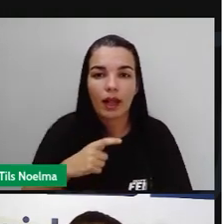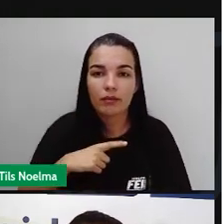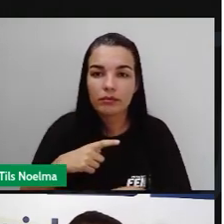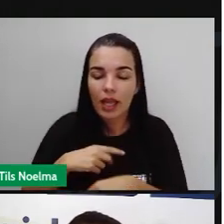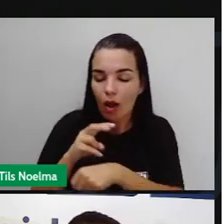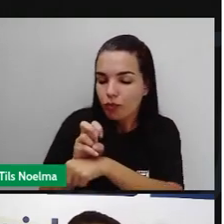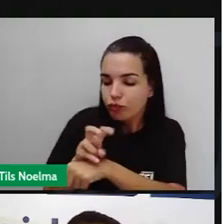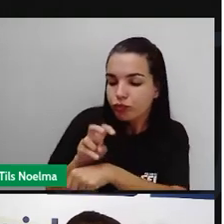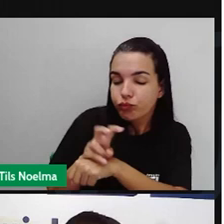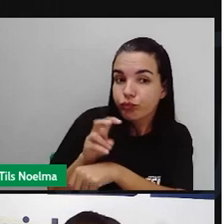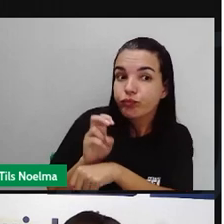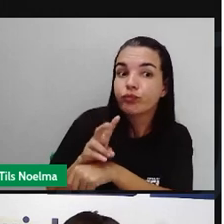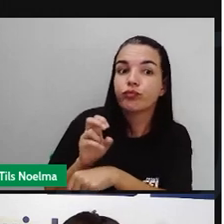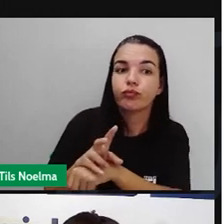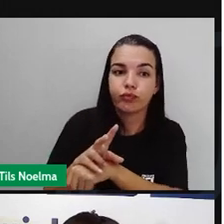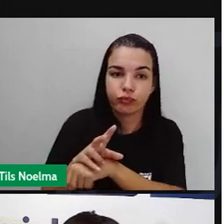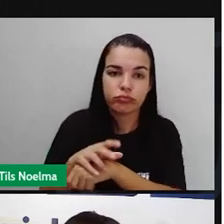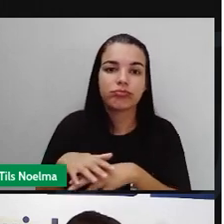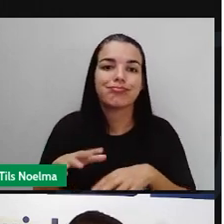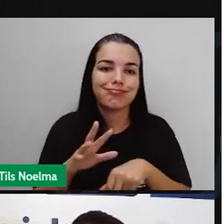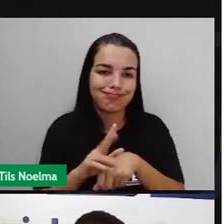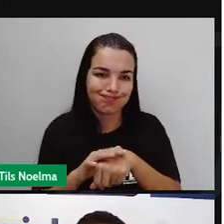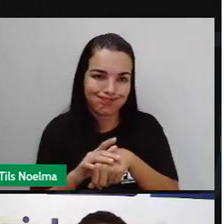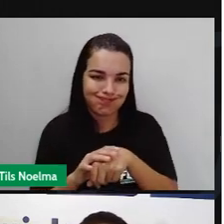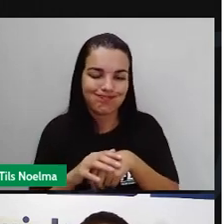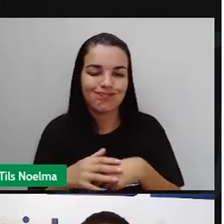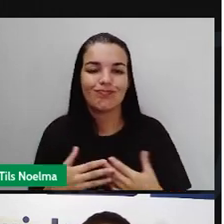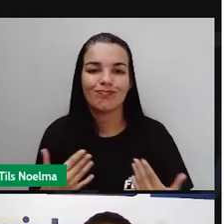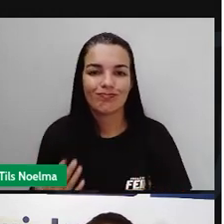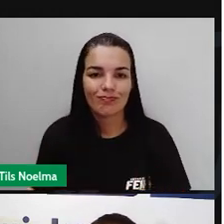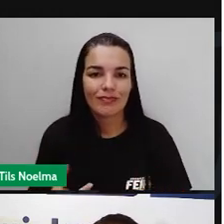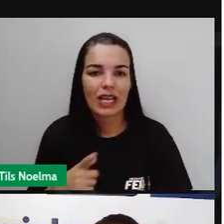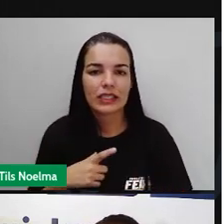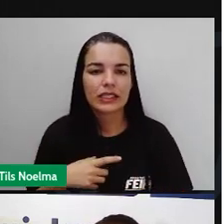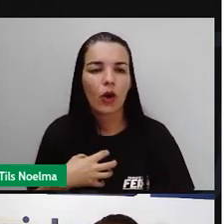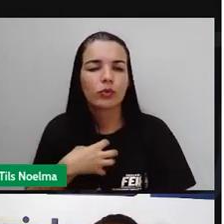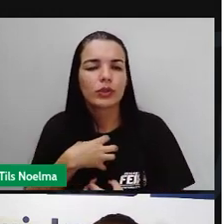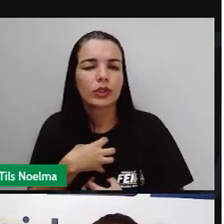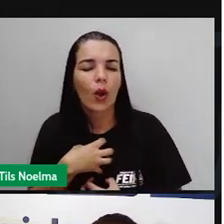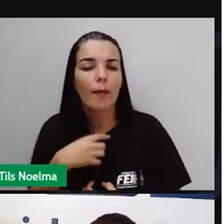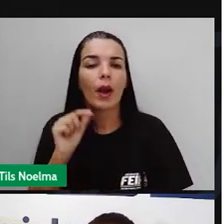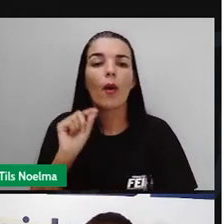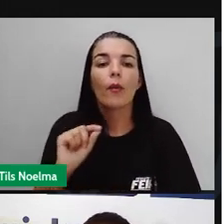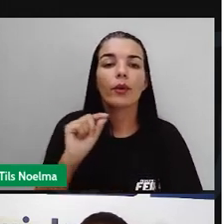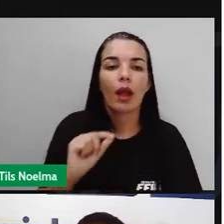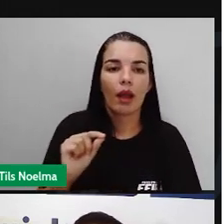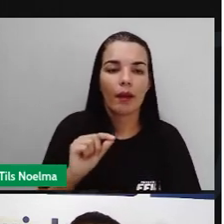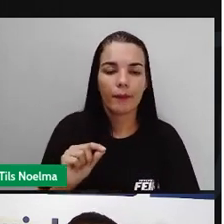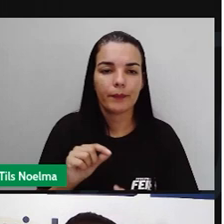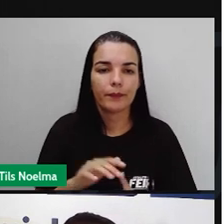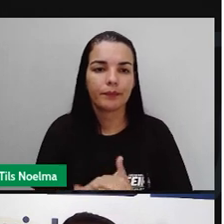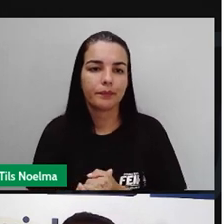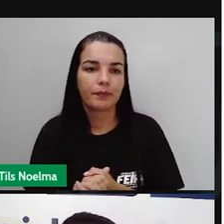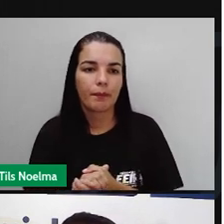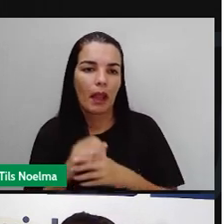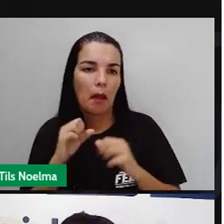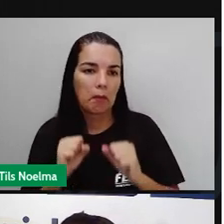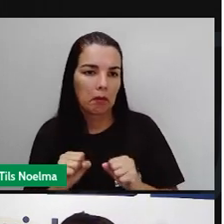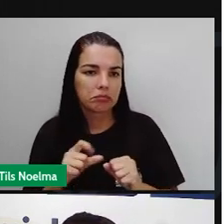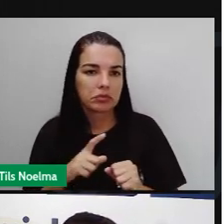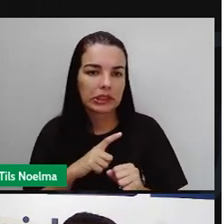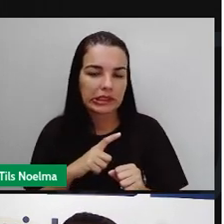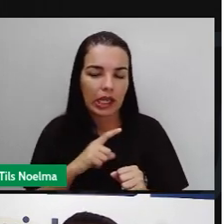É uma doença causada por vírus, certo, gente? E alguns dos sintomas que essa doença, ela pode